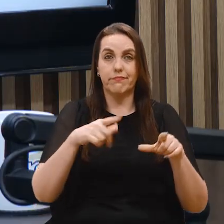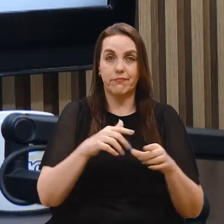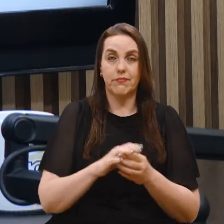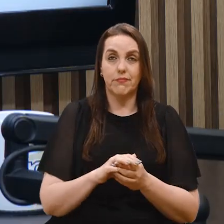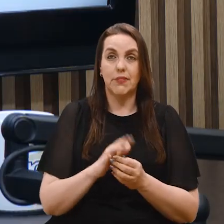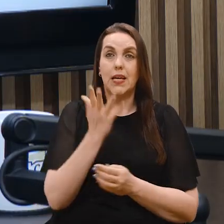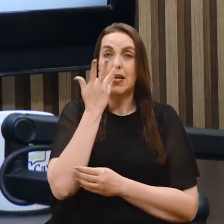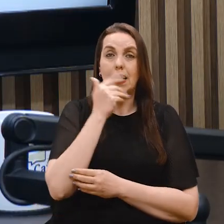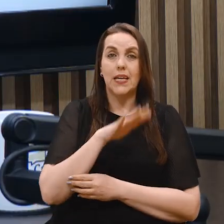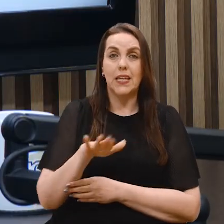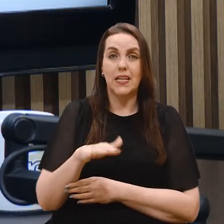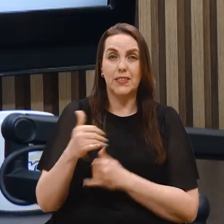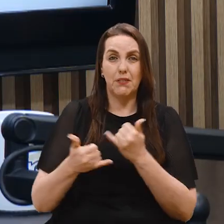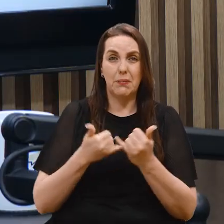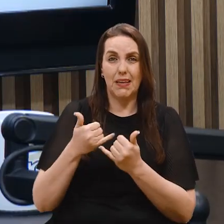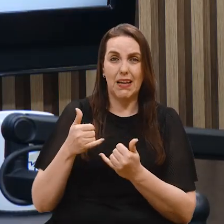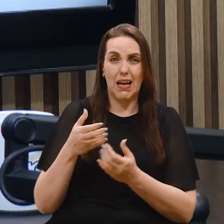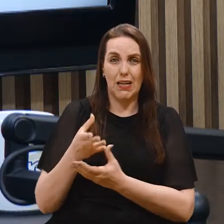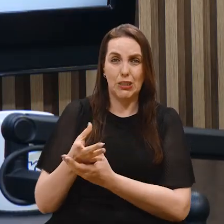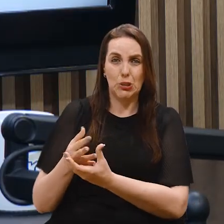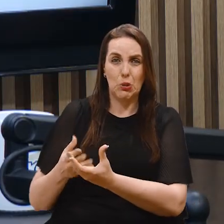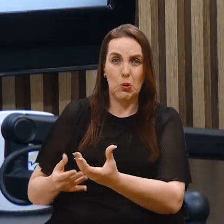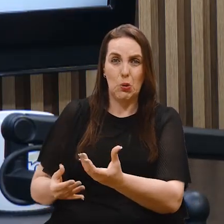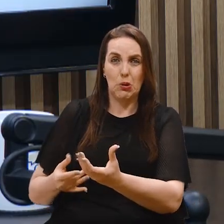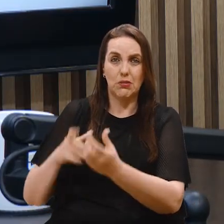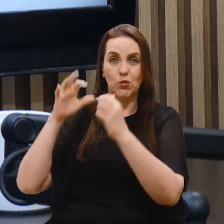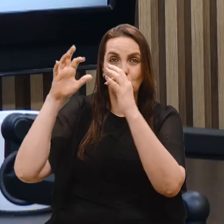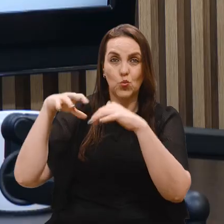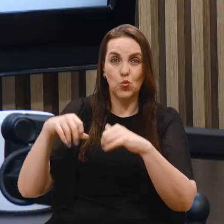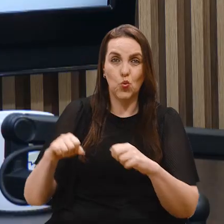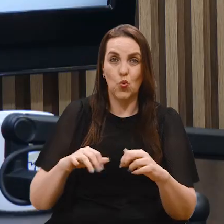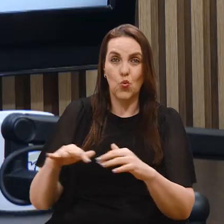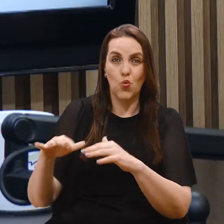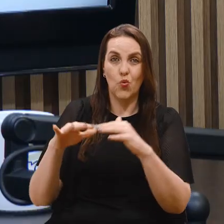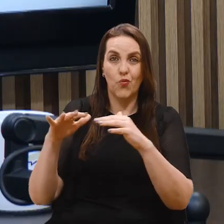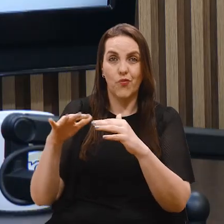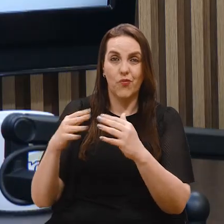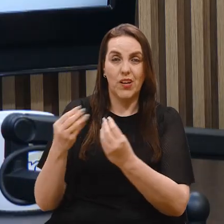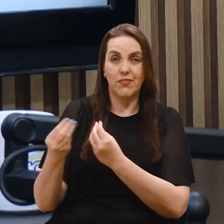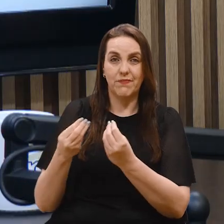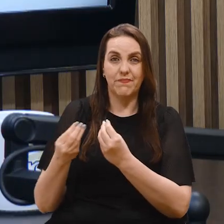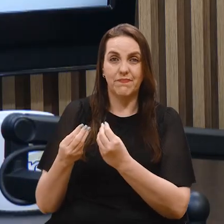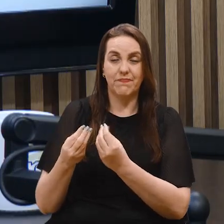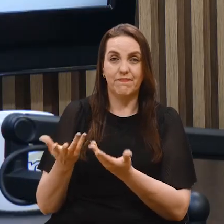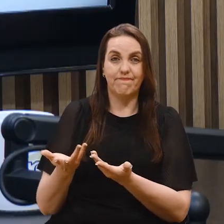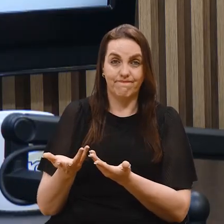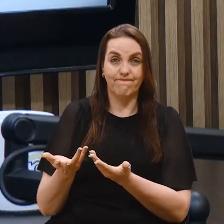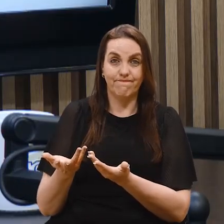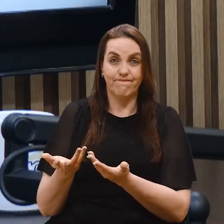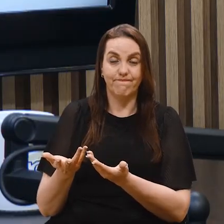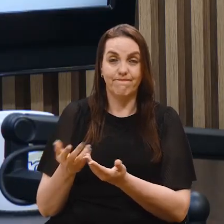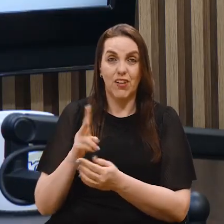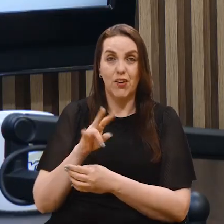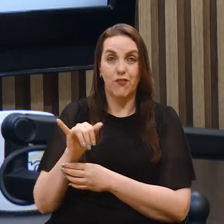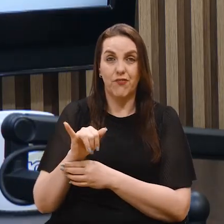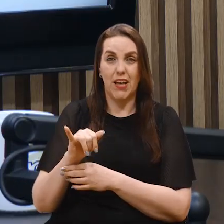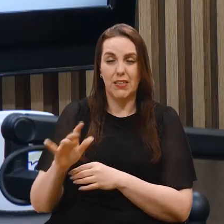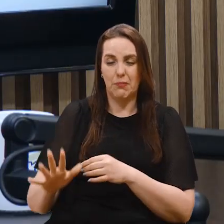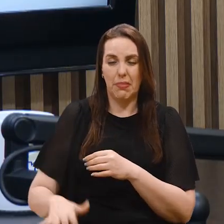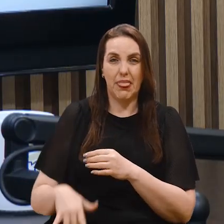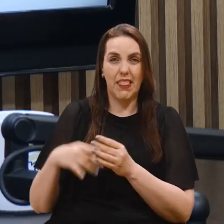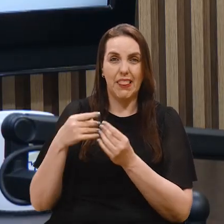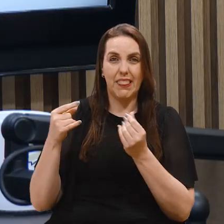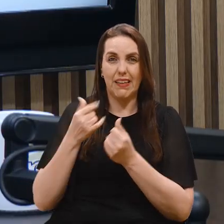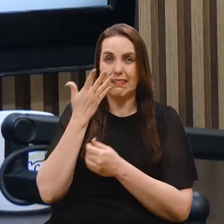no meio de um esgoto que, se der uma chuva ou vem uma quantidade maior, vai pegar neles, é a saída